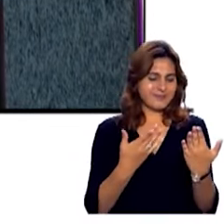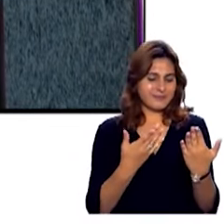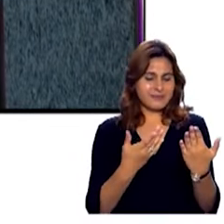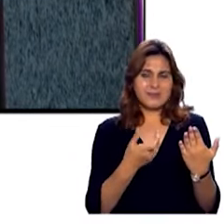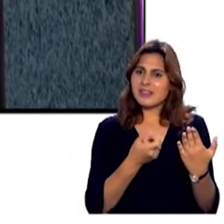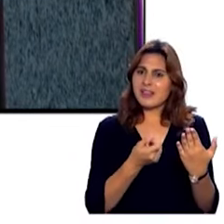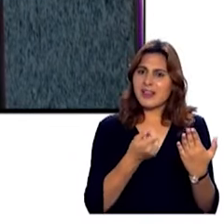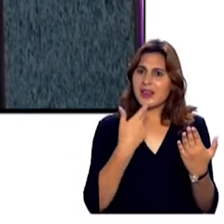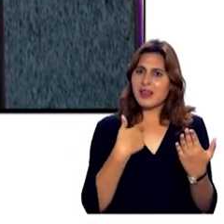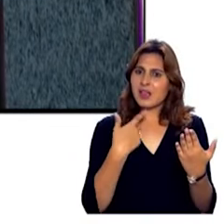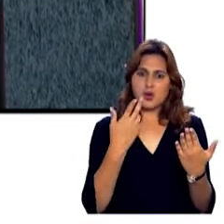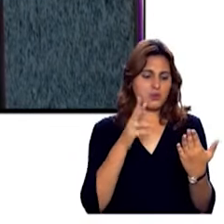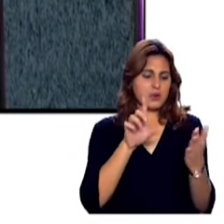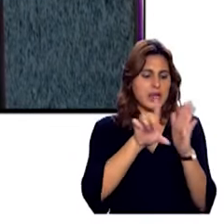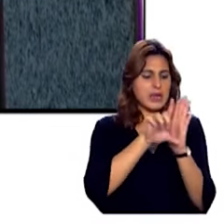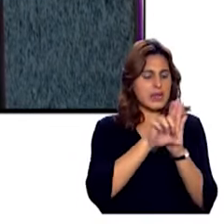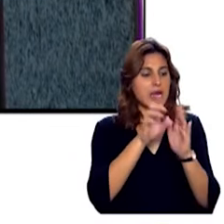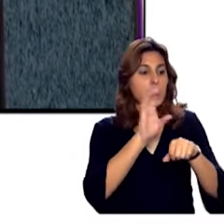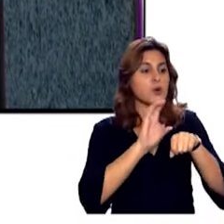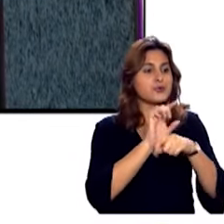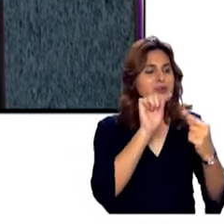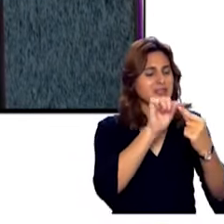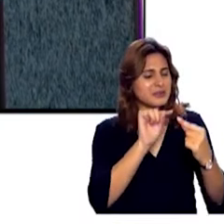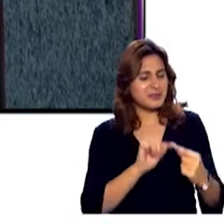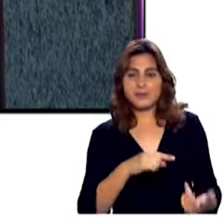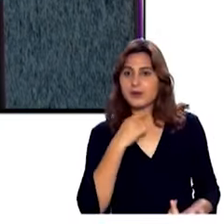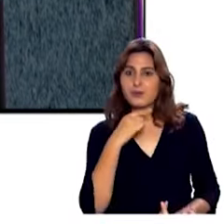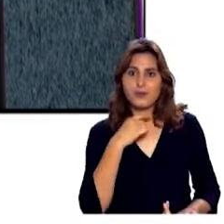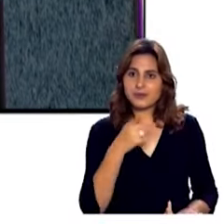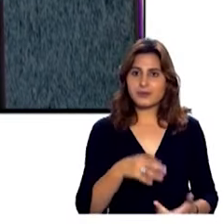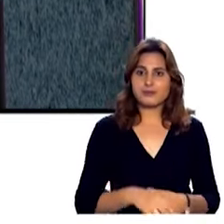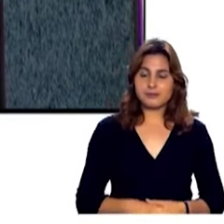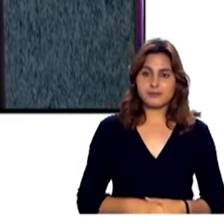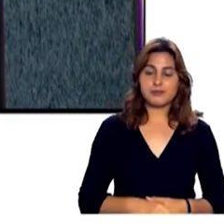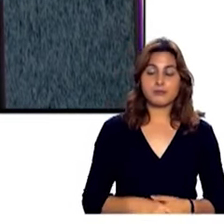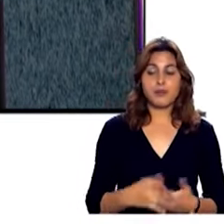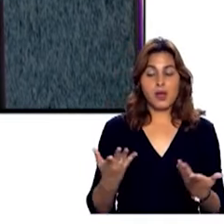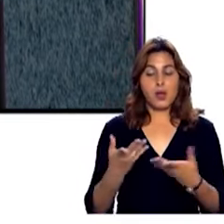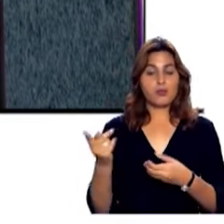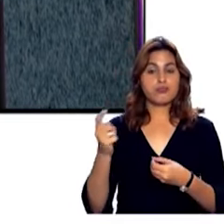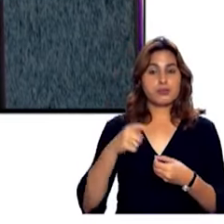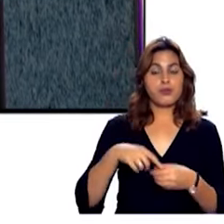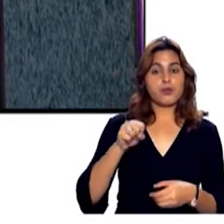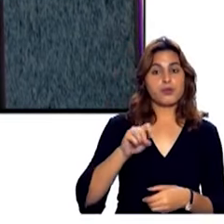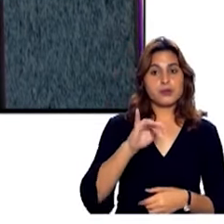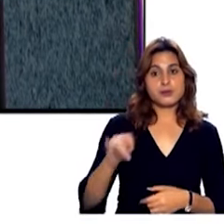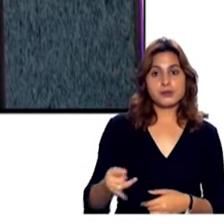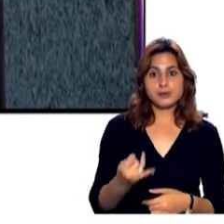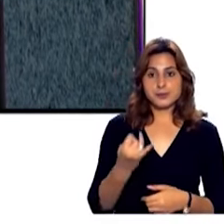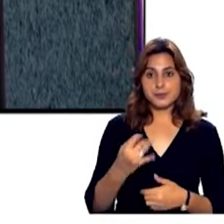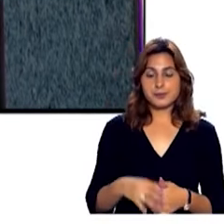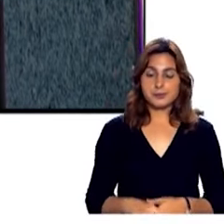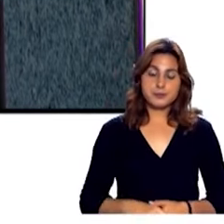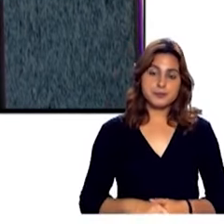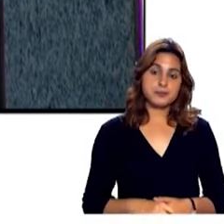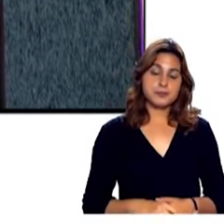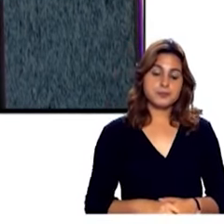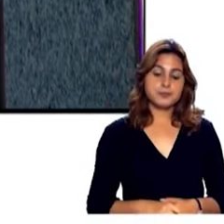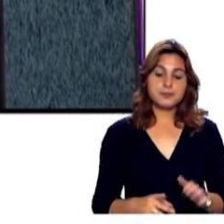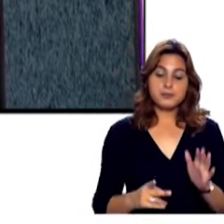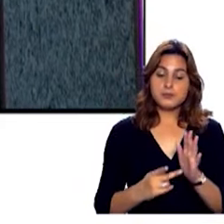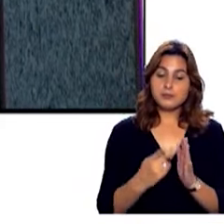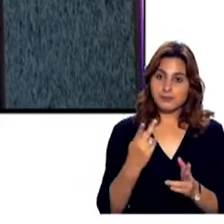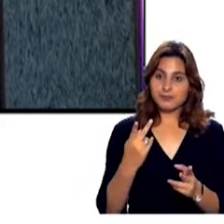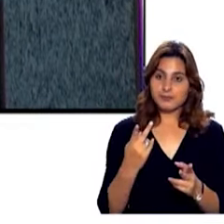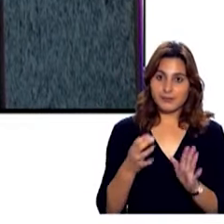da Constituição Bom agora vamos voltar a STJ para terminar bem o segundo argumento vamos